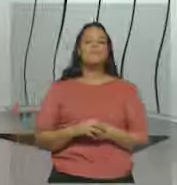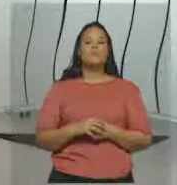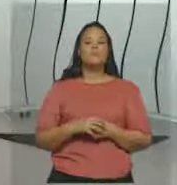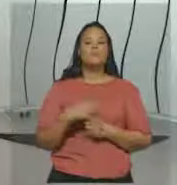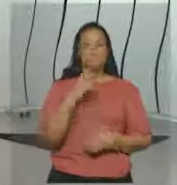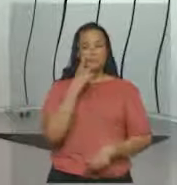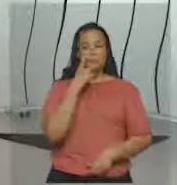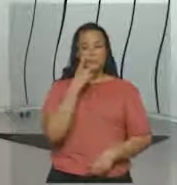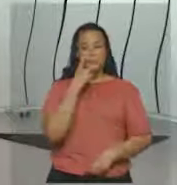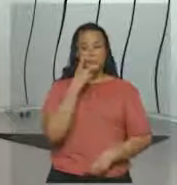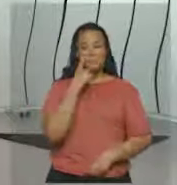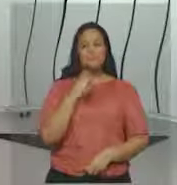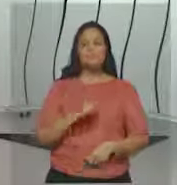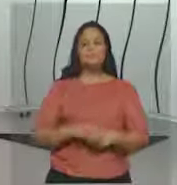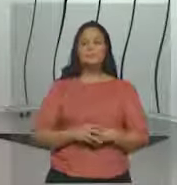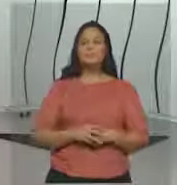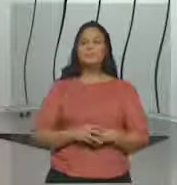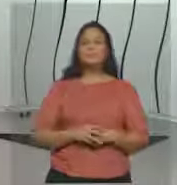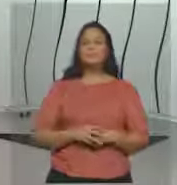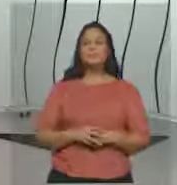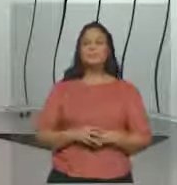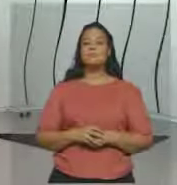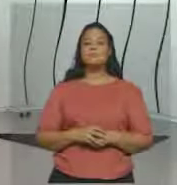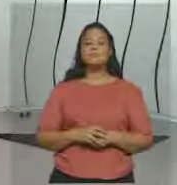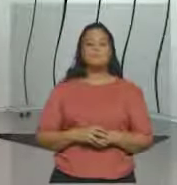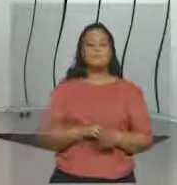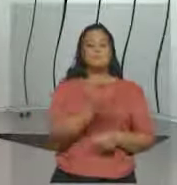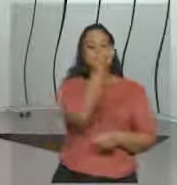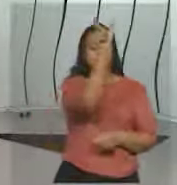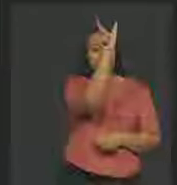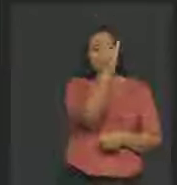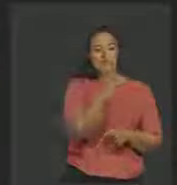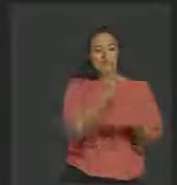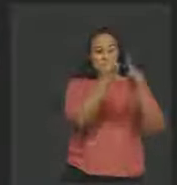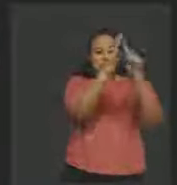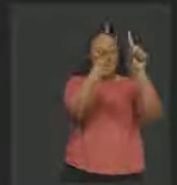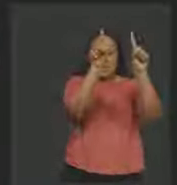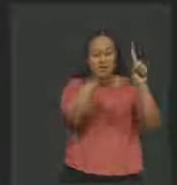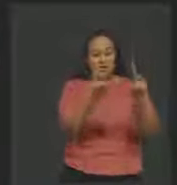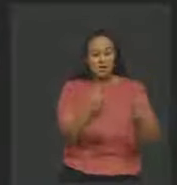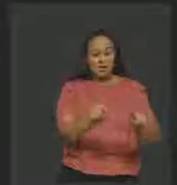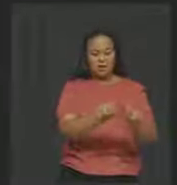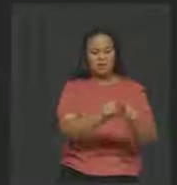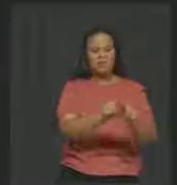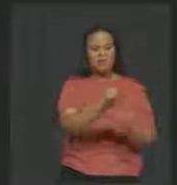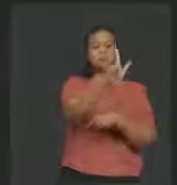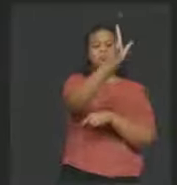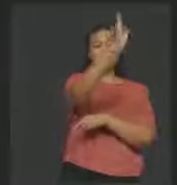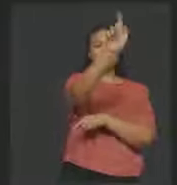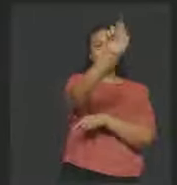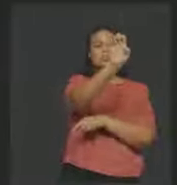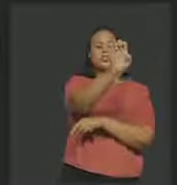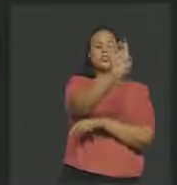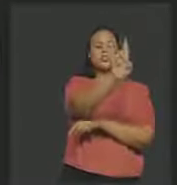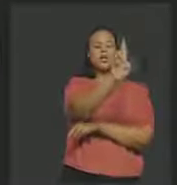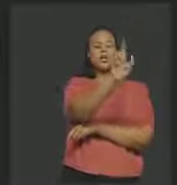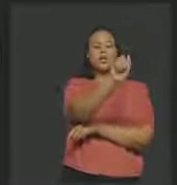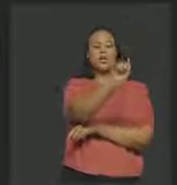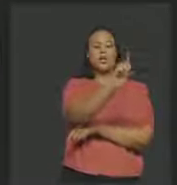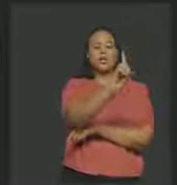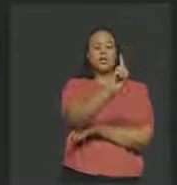Vamos lá. Aqui nós temos o gerador, certo? Aqui eu representei o gerador por uma pilha. O gerador é